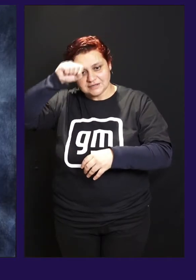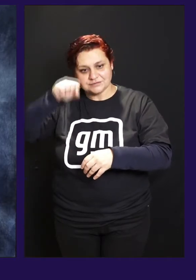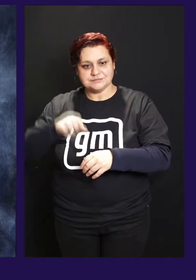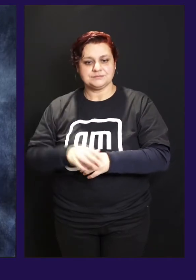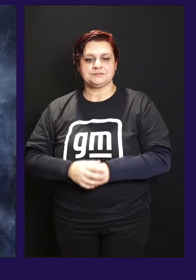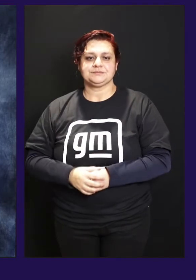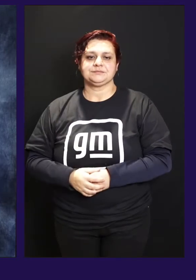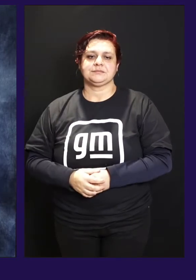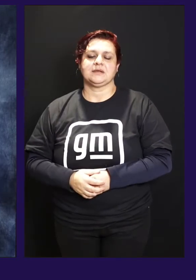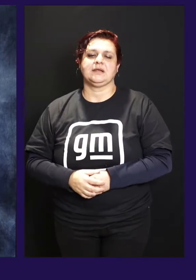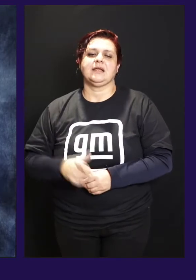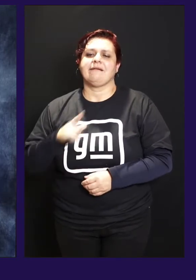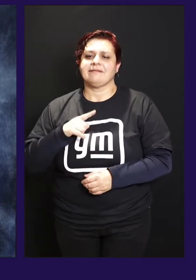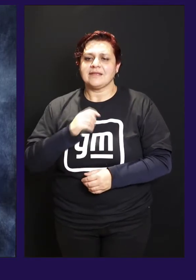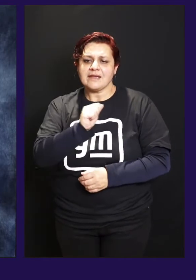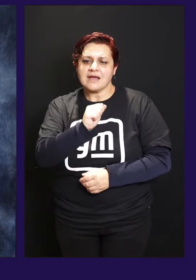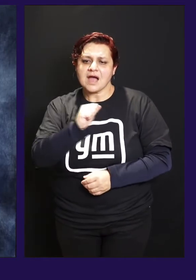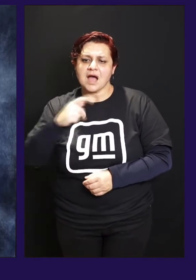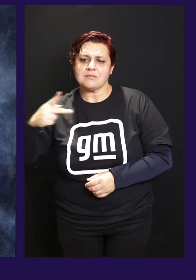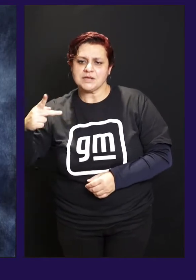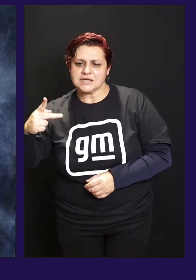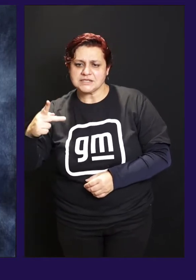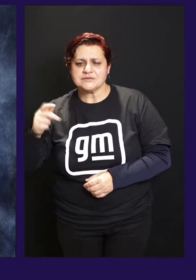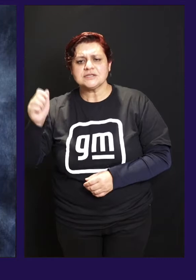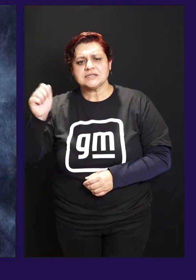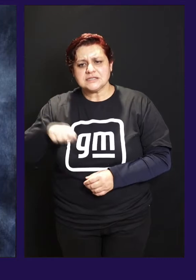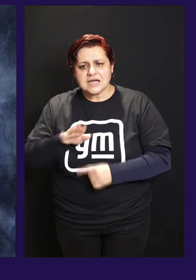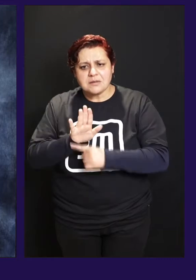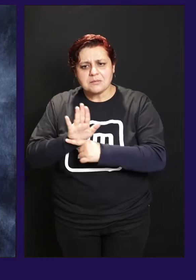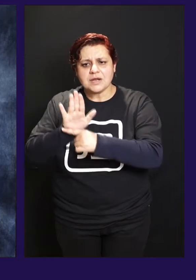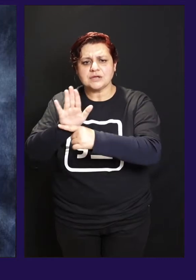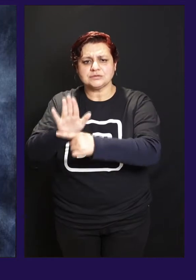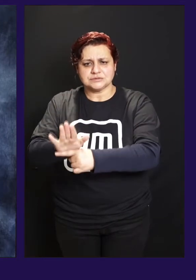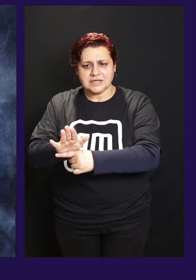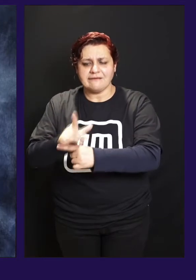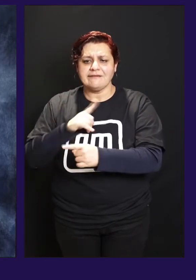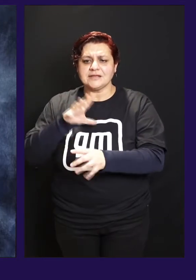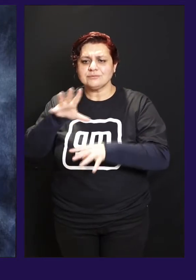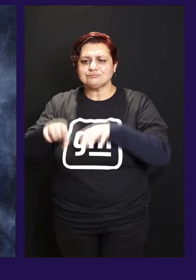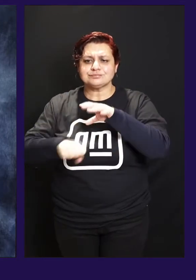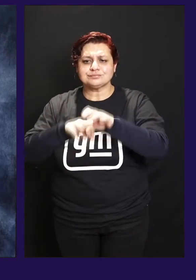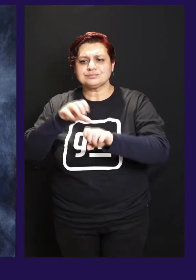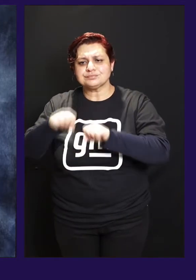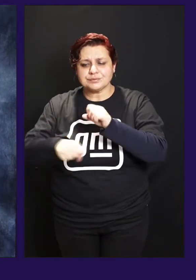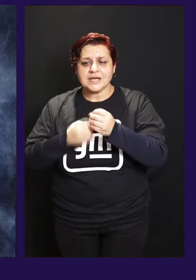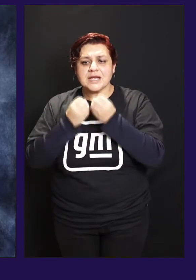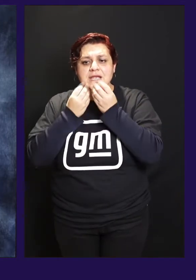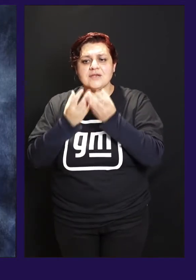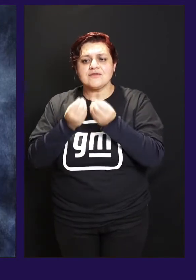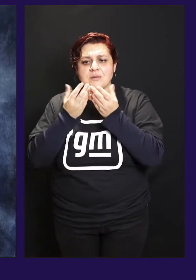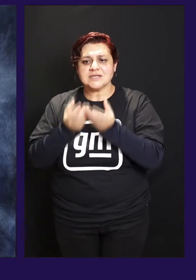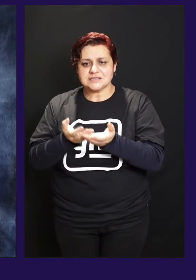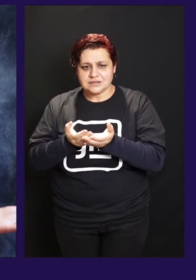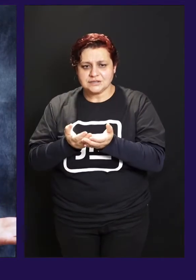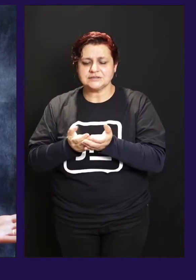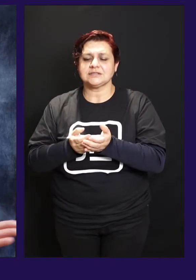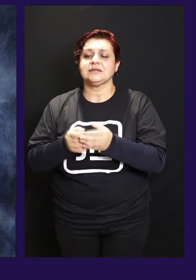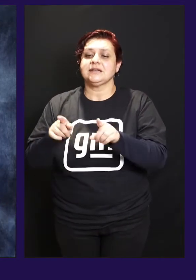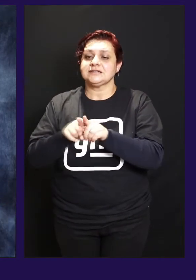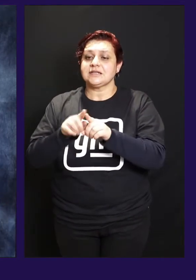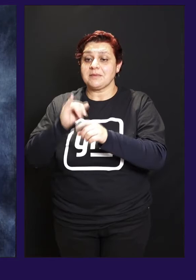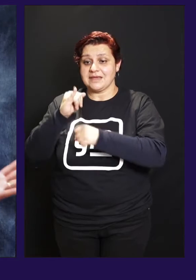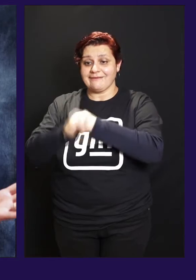tem que ajustar o cockpit para a pessoa. É o ambiente que se adapta à pessoa, não a pessoa ao ambiente. Então, a